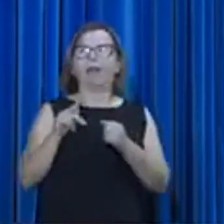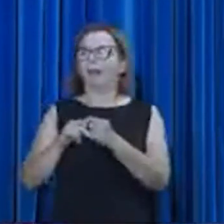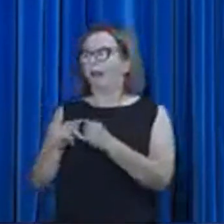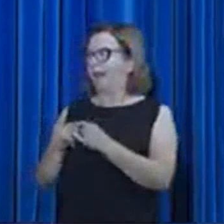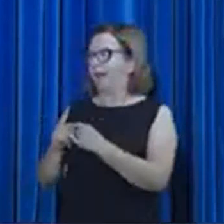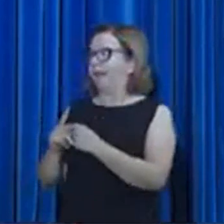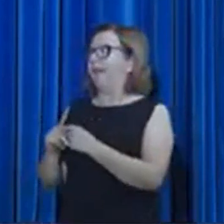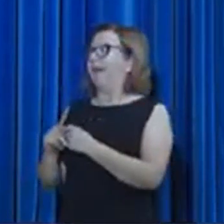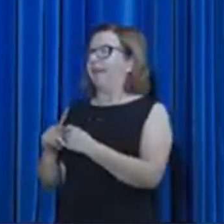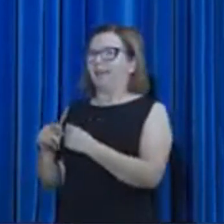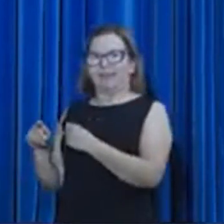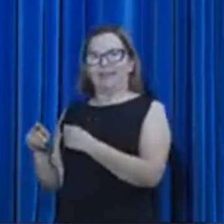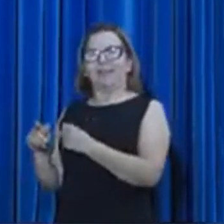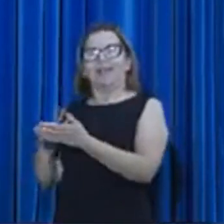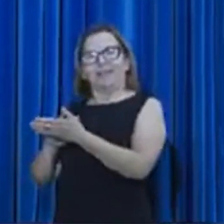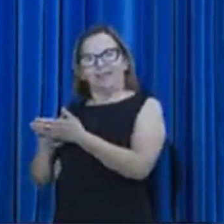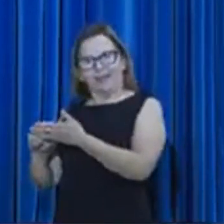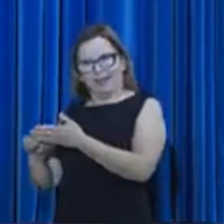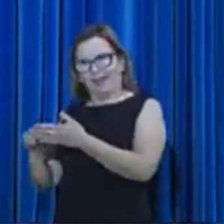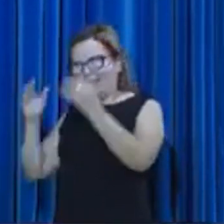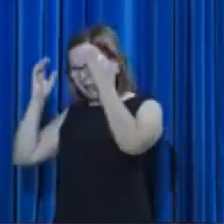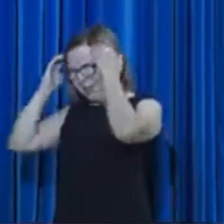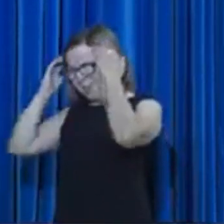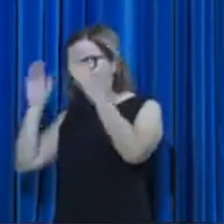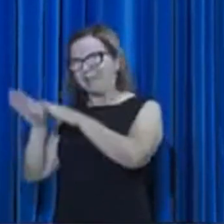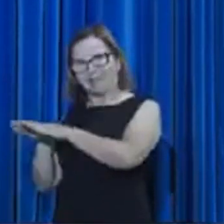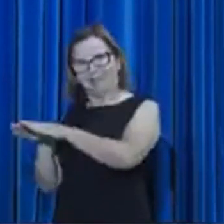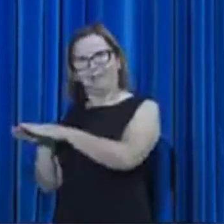lavar inteiro, Senhor.